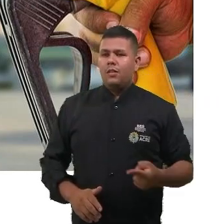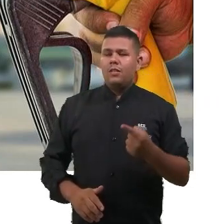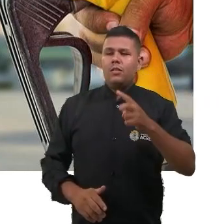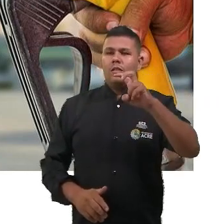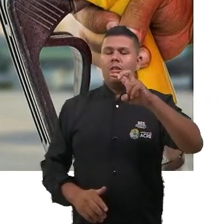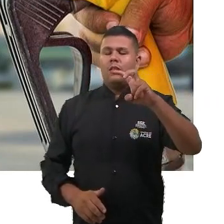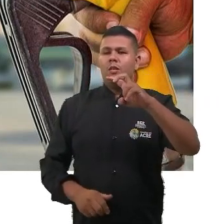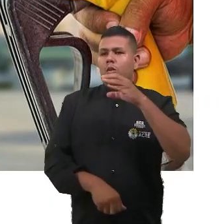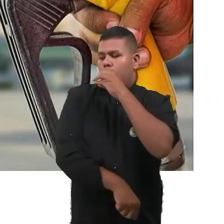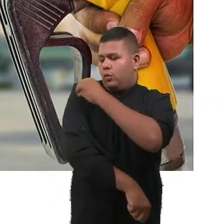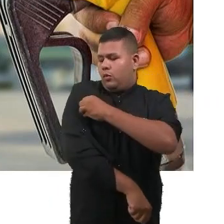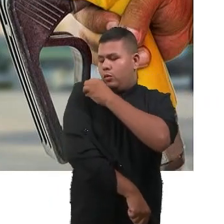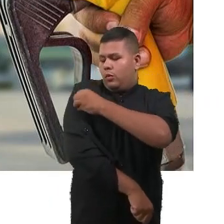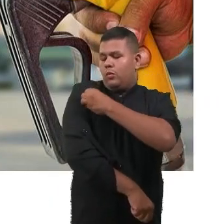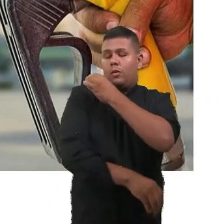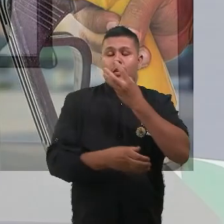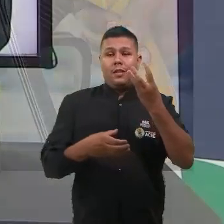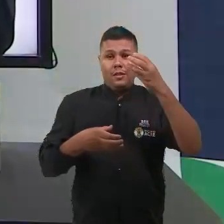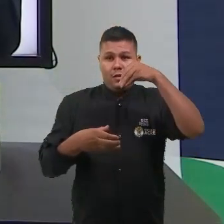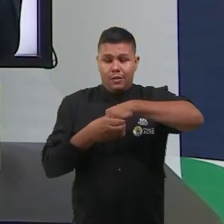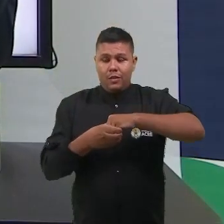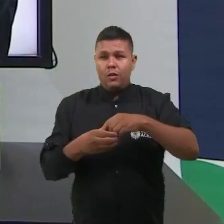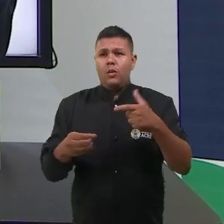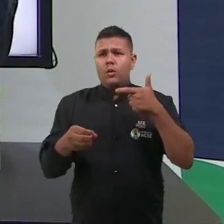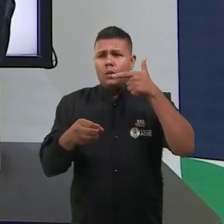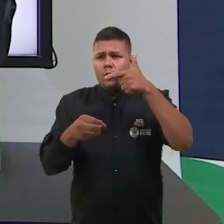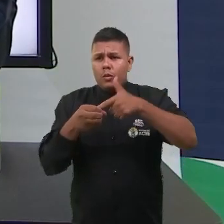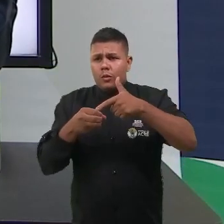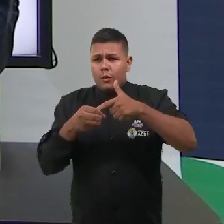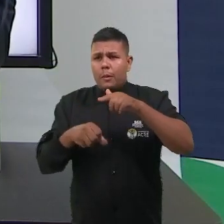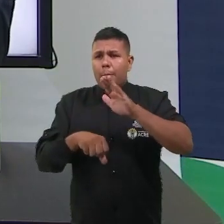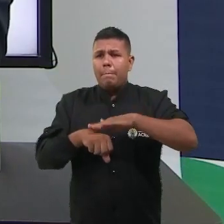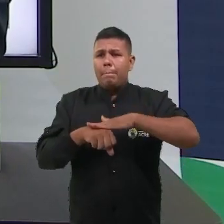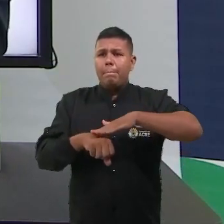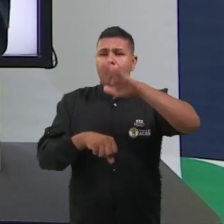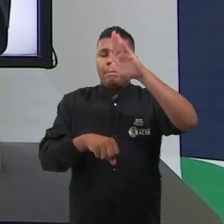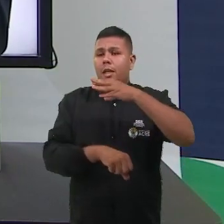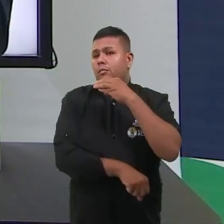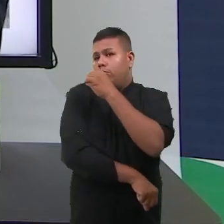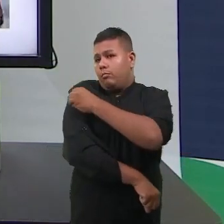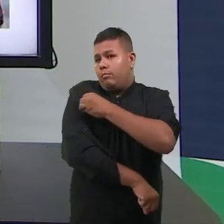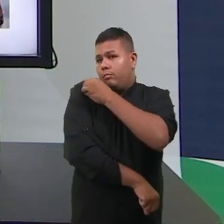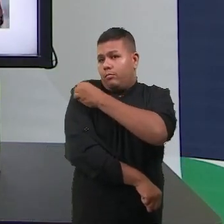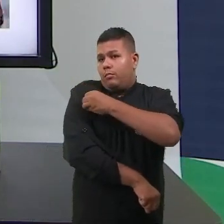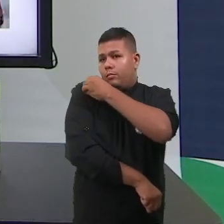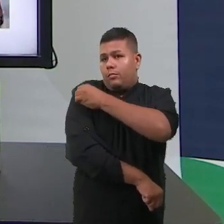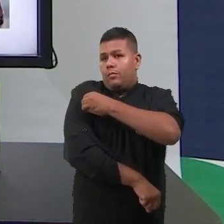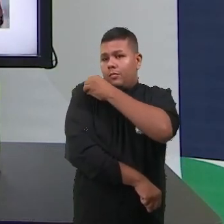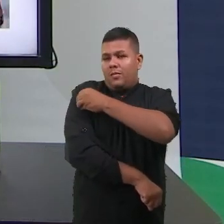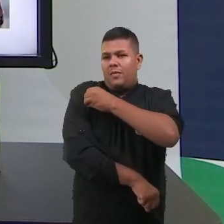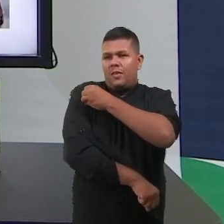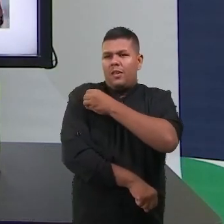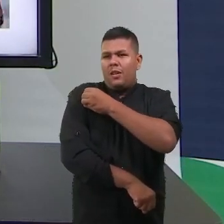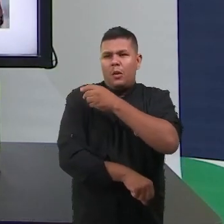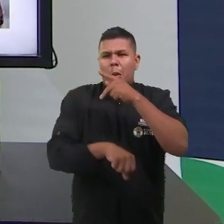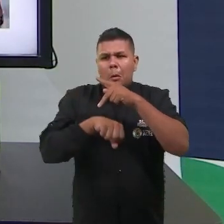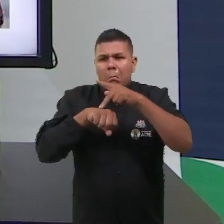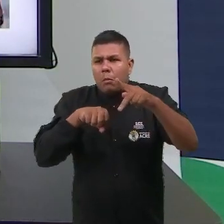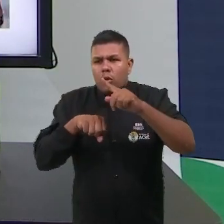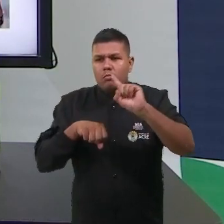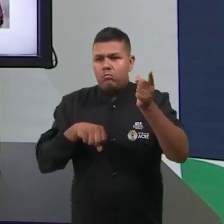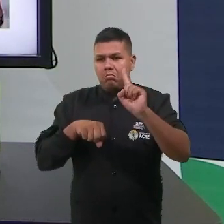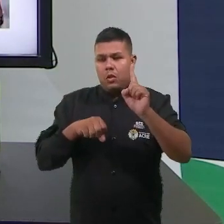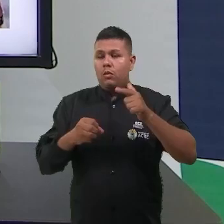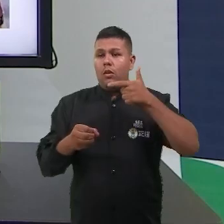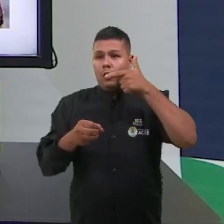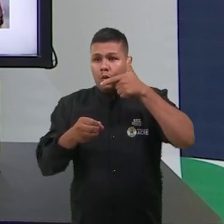de álcool na gasolina. Então, quanto maior a quantidade de álcool, mais impura é esse combustível. Então,